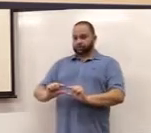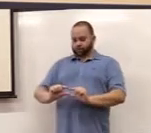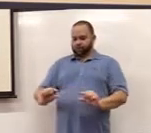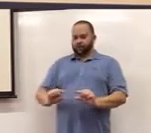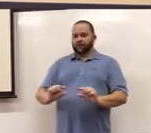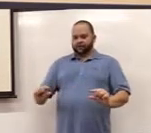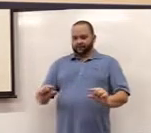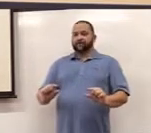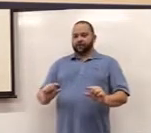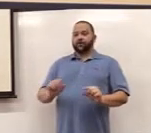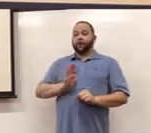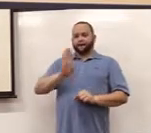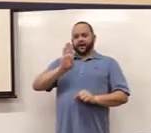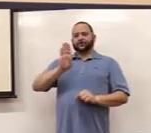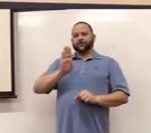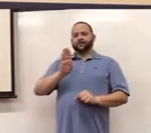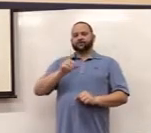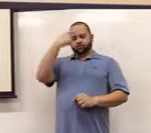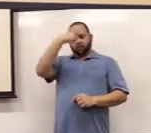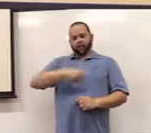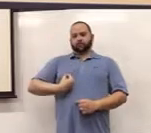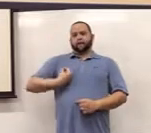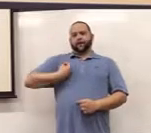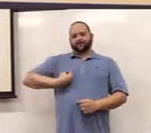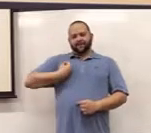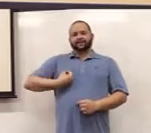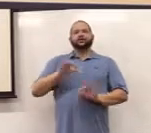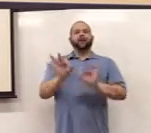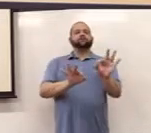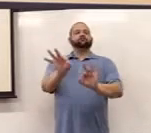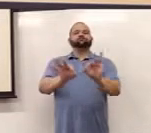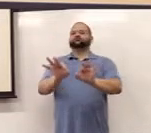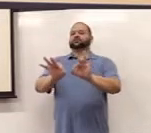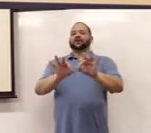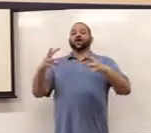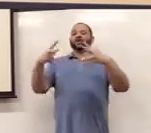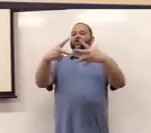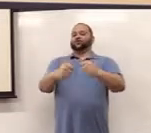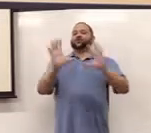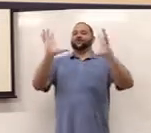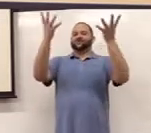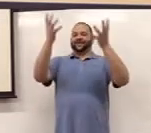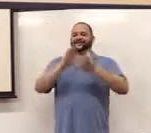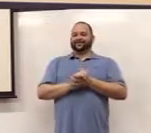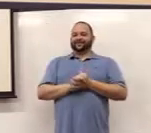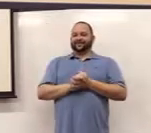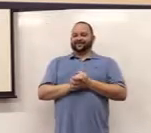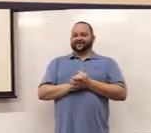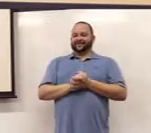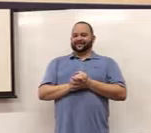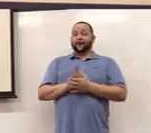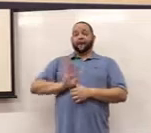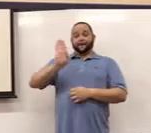Beethoven pessoalmente estará presente e coordenará todo o evento. Ou seja, o Beethoven estava no